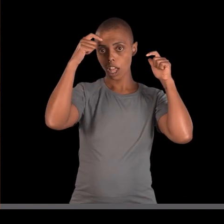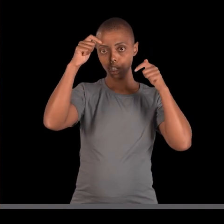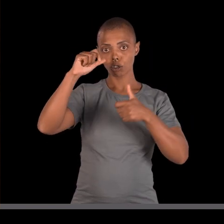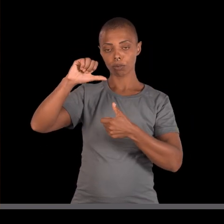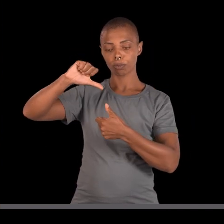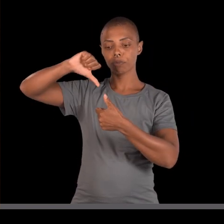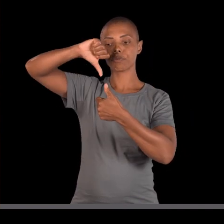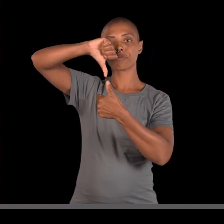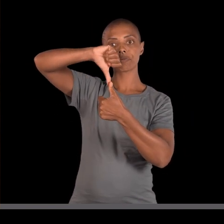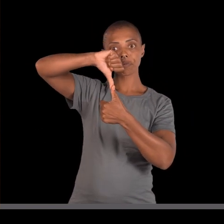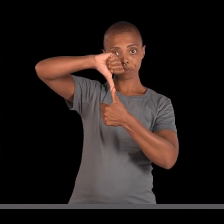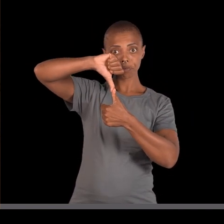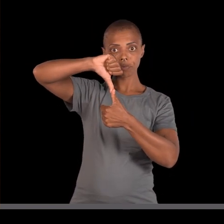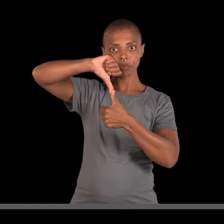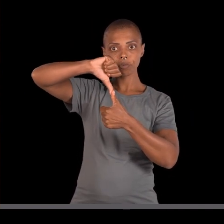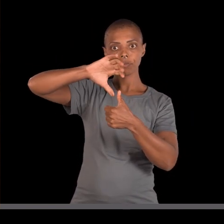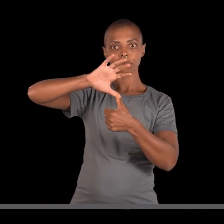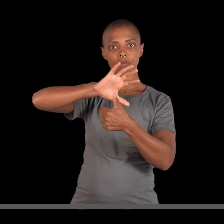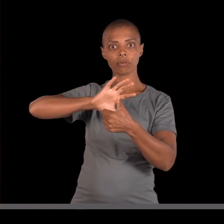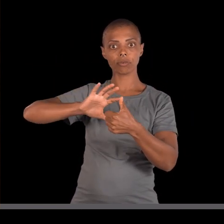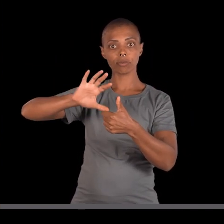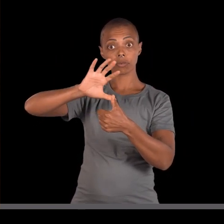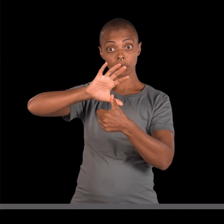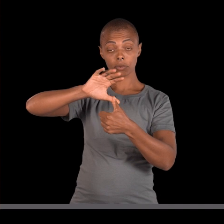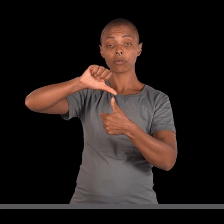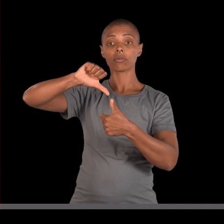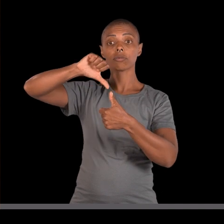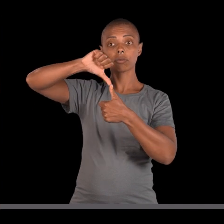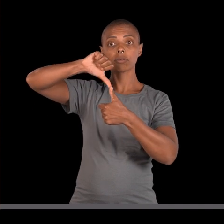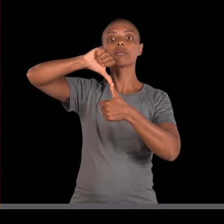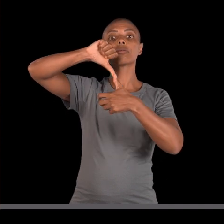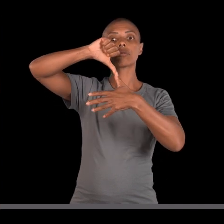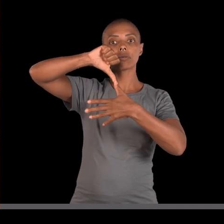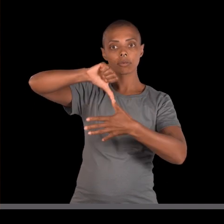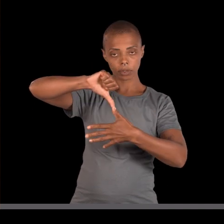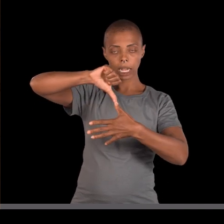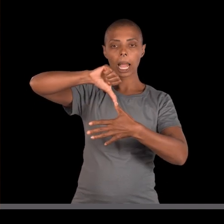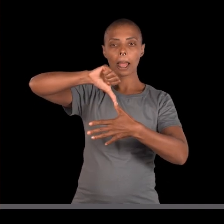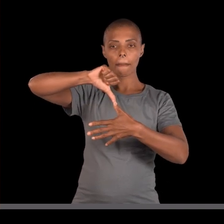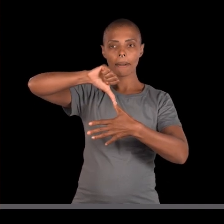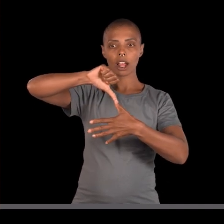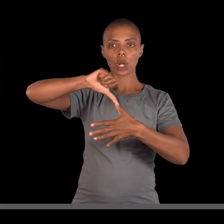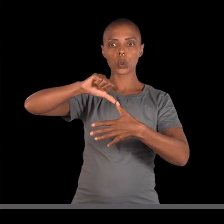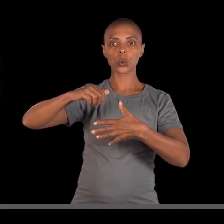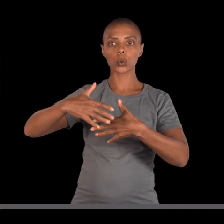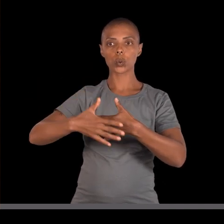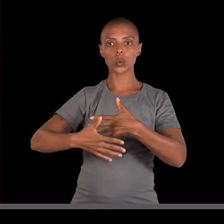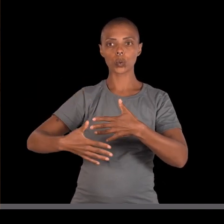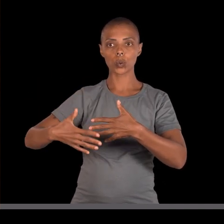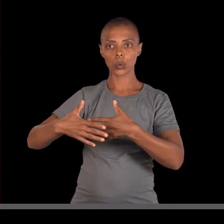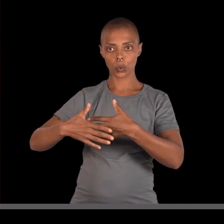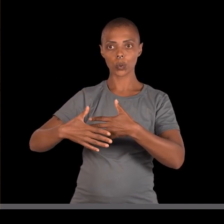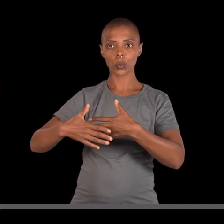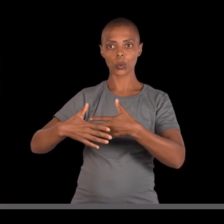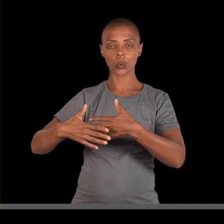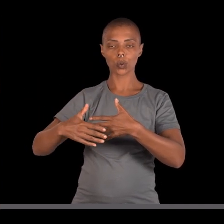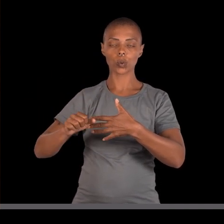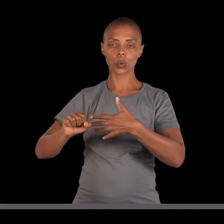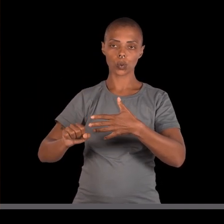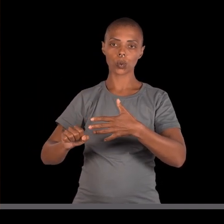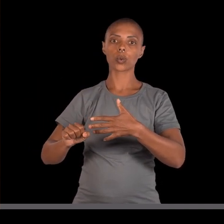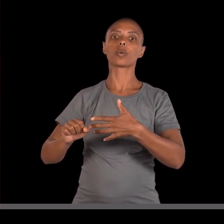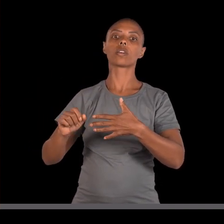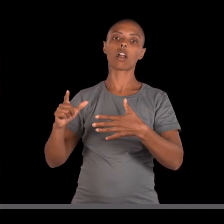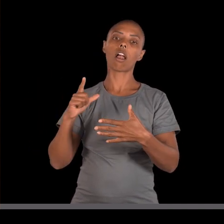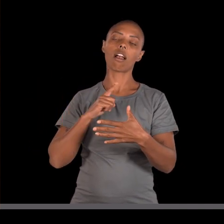América Central, que se divide em América continental ou extinta e a insular; e a América do Sul. A América